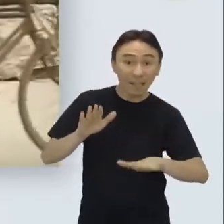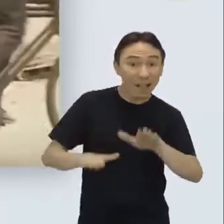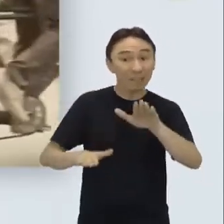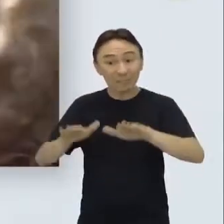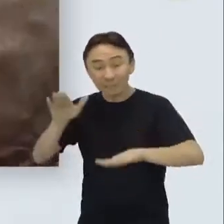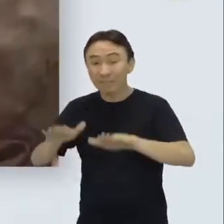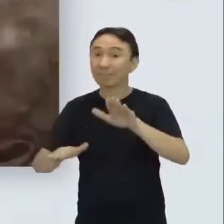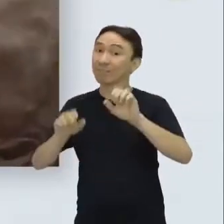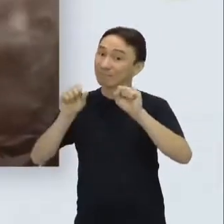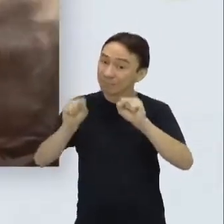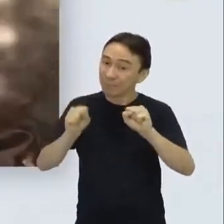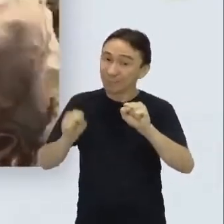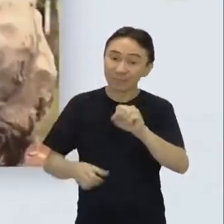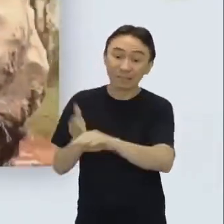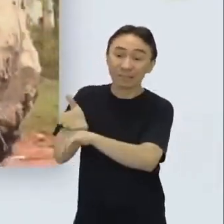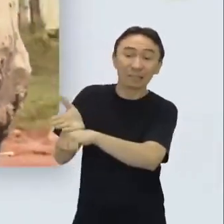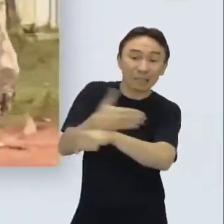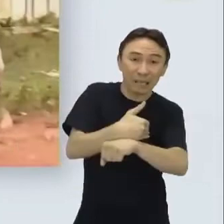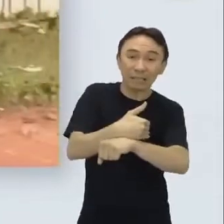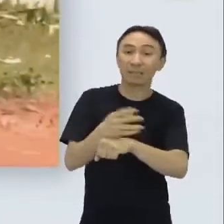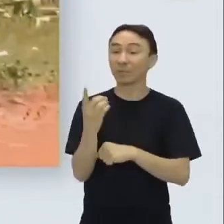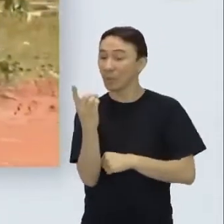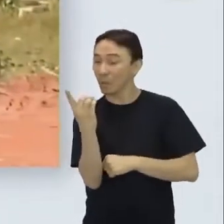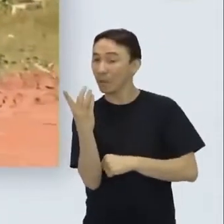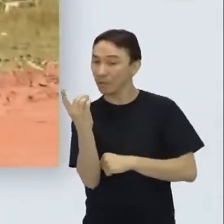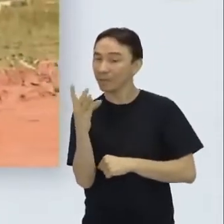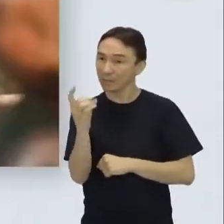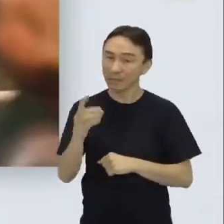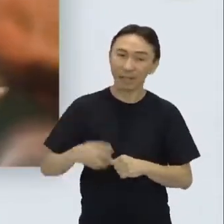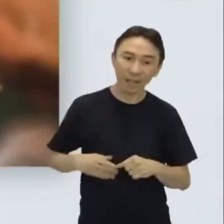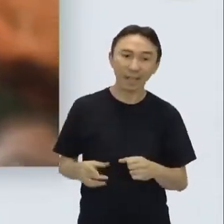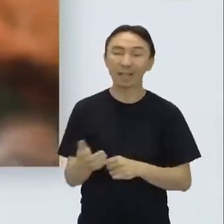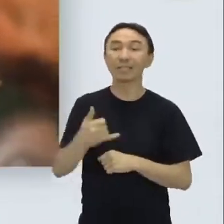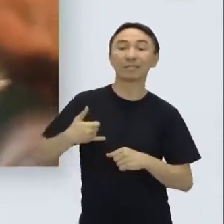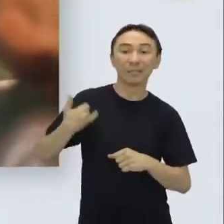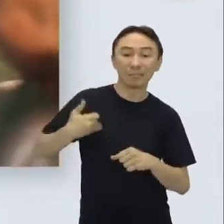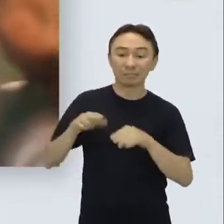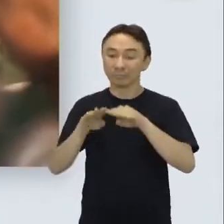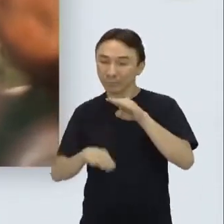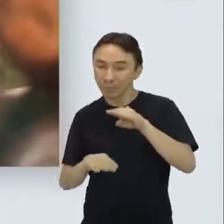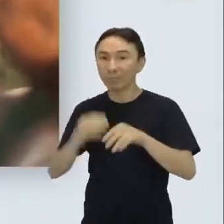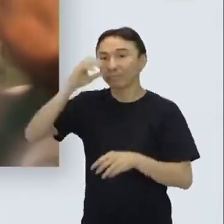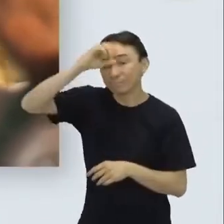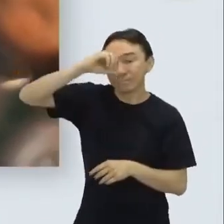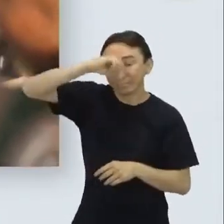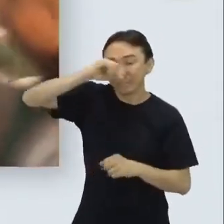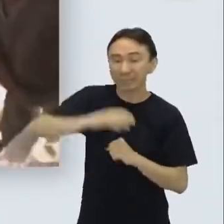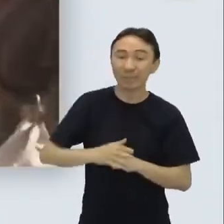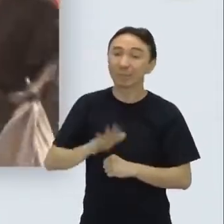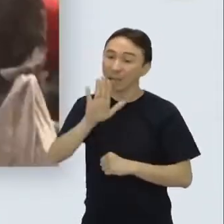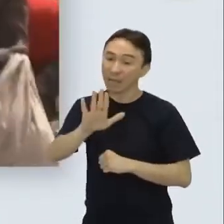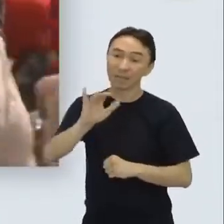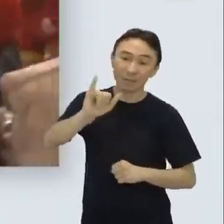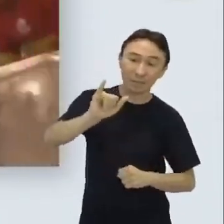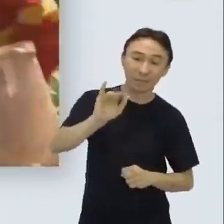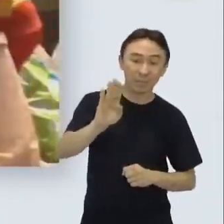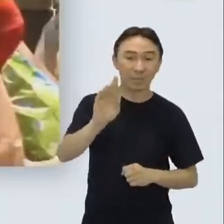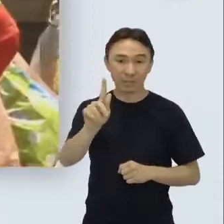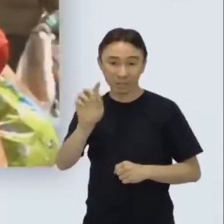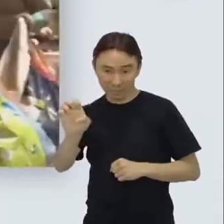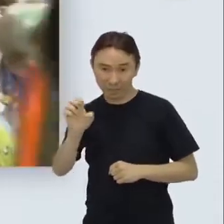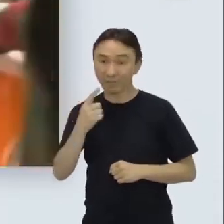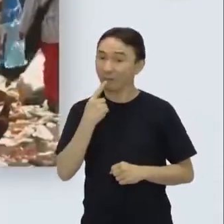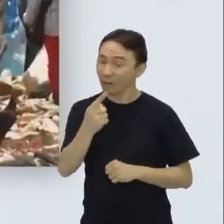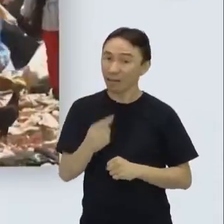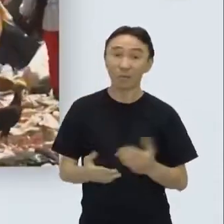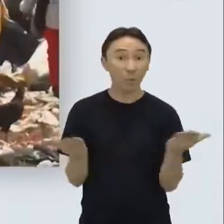antes disso, a partir dos 14 como menor aprendiz. Mesmo assim, o IBGE estima que, atualmente,